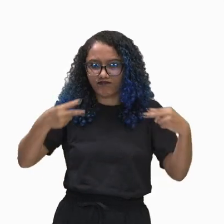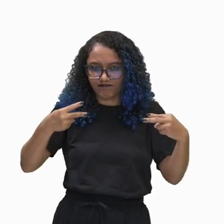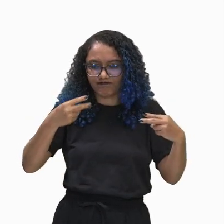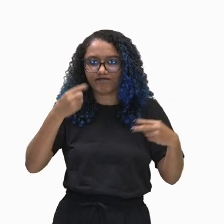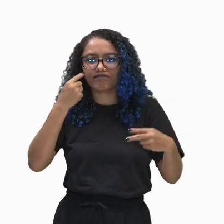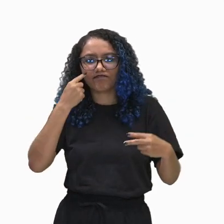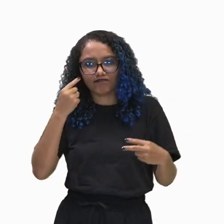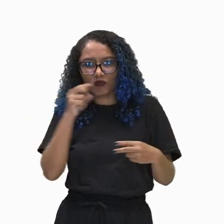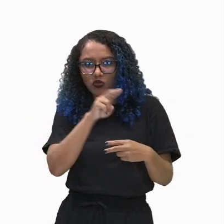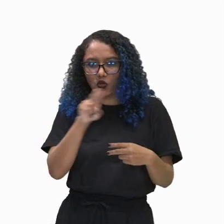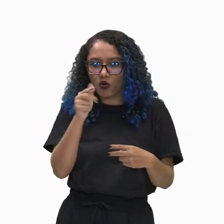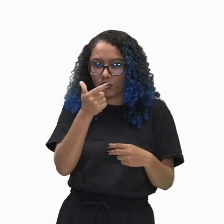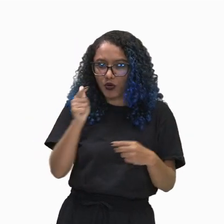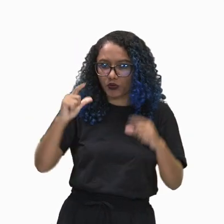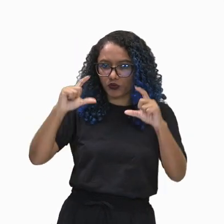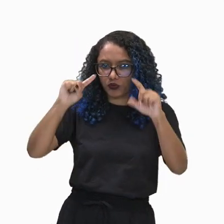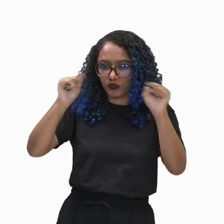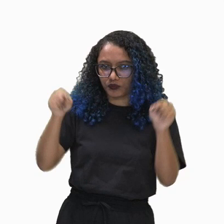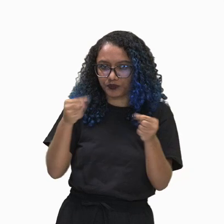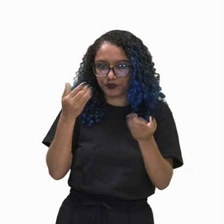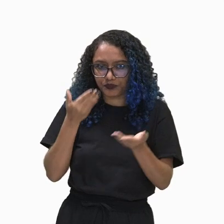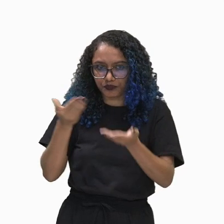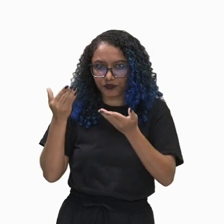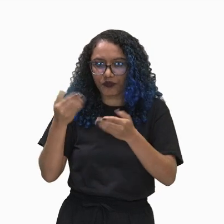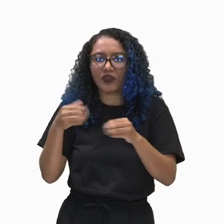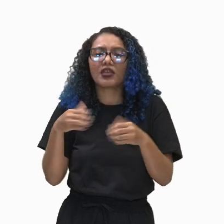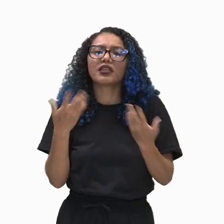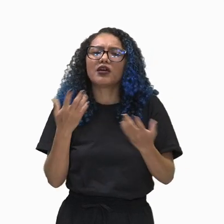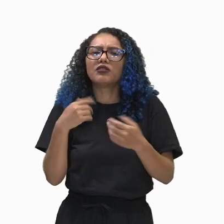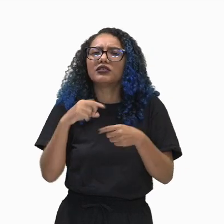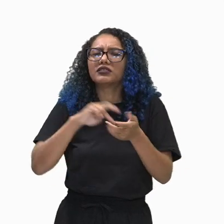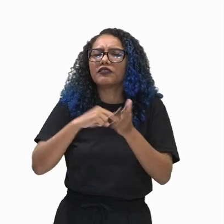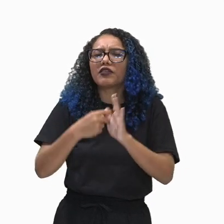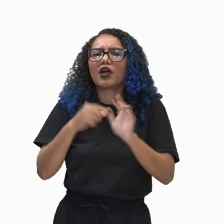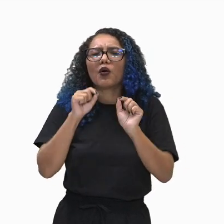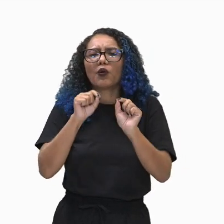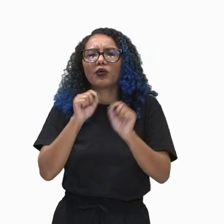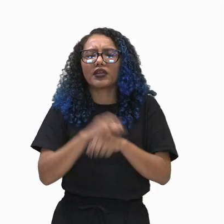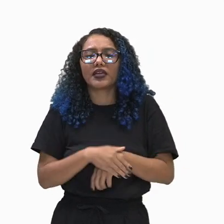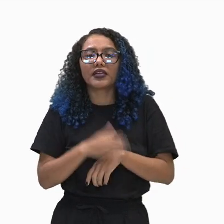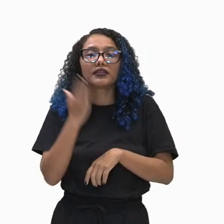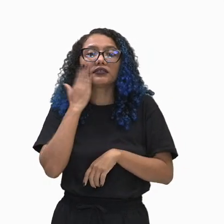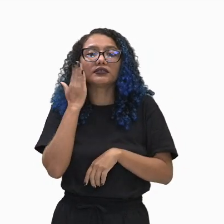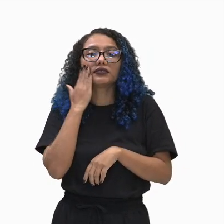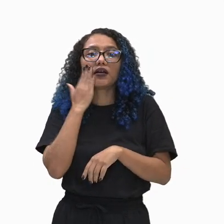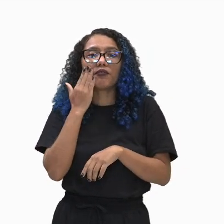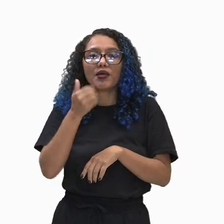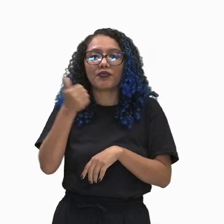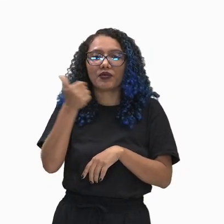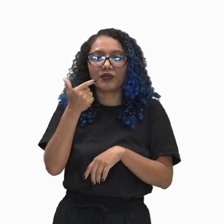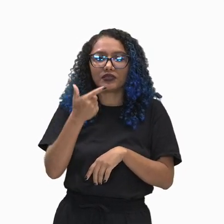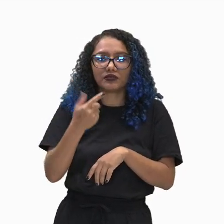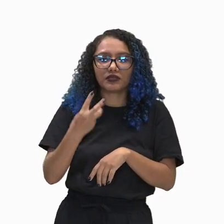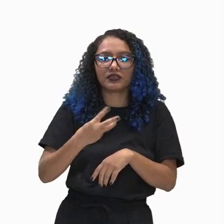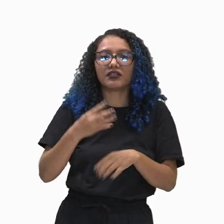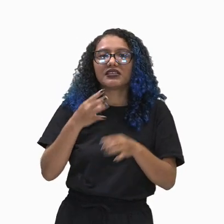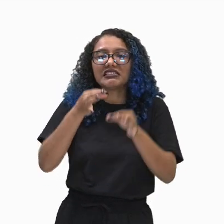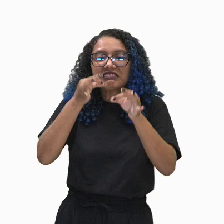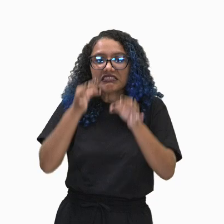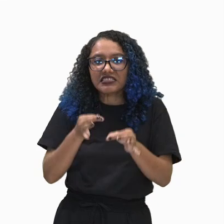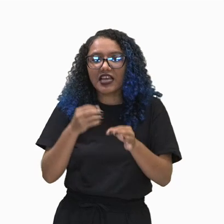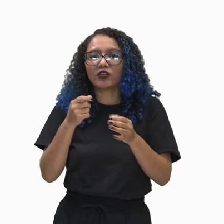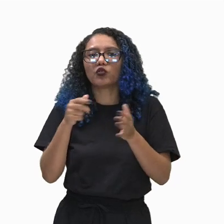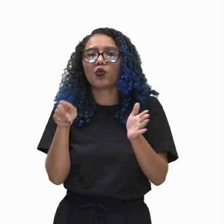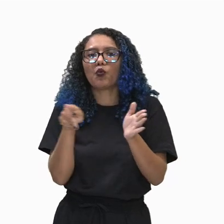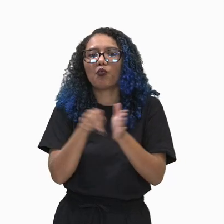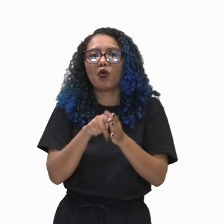desoxirribonucleico. Isso implica em identificar a sequência em que as 4 bases nucleotídicas, né, que são